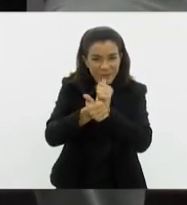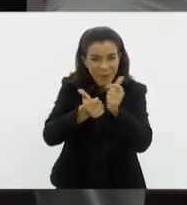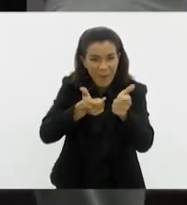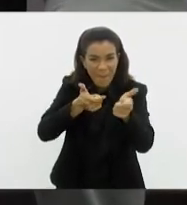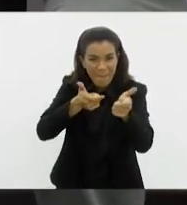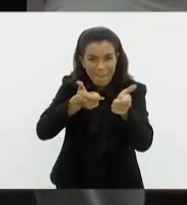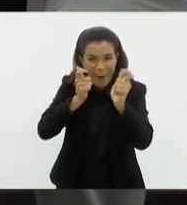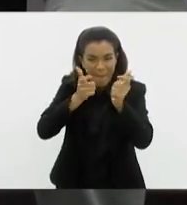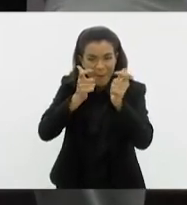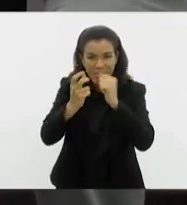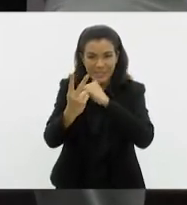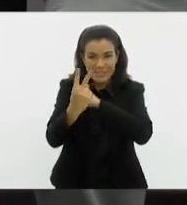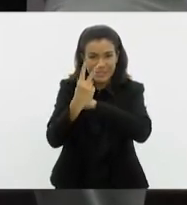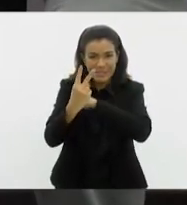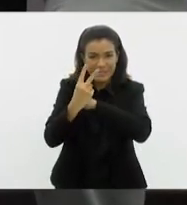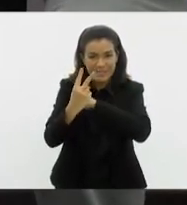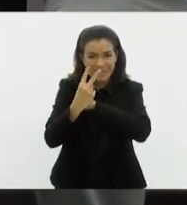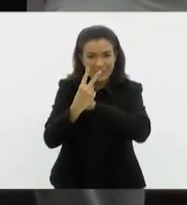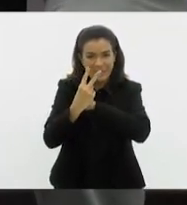e de defesa.